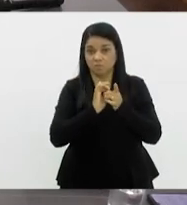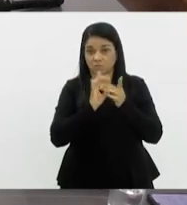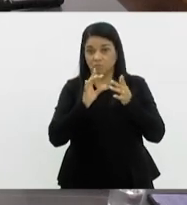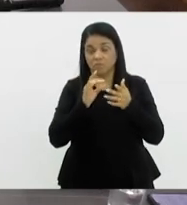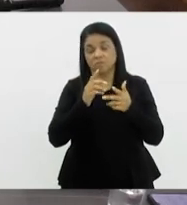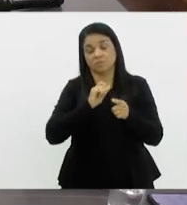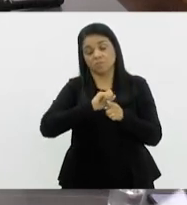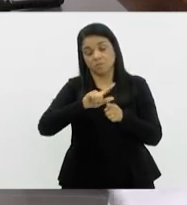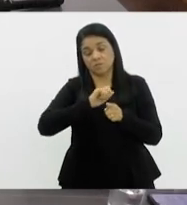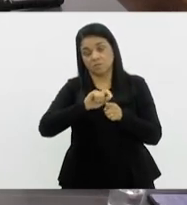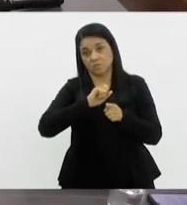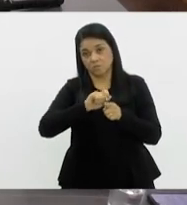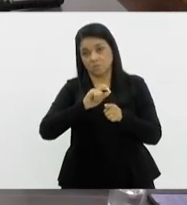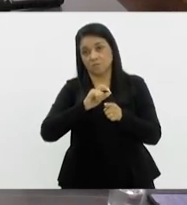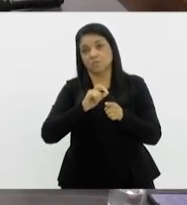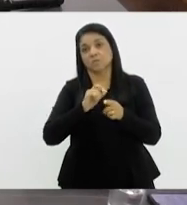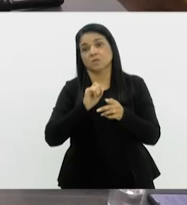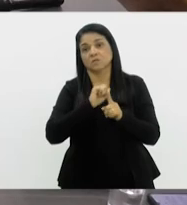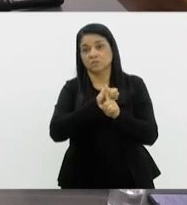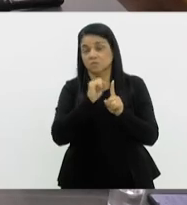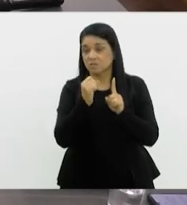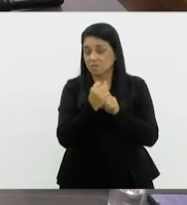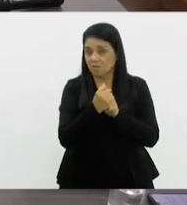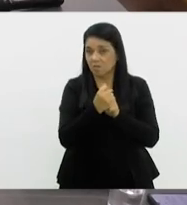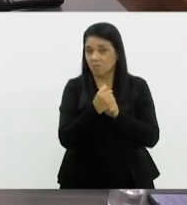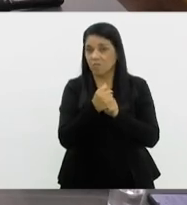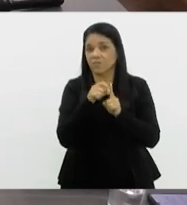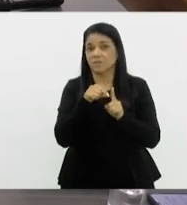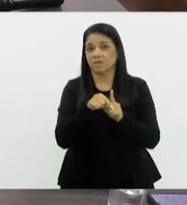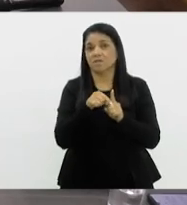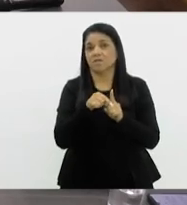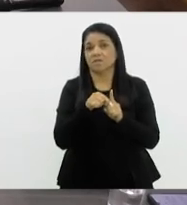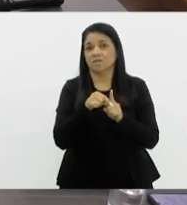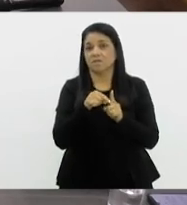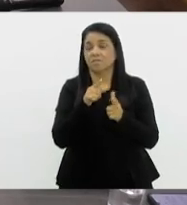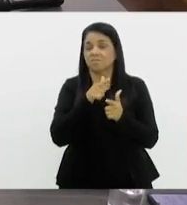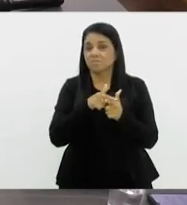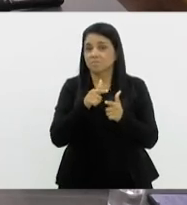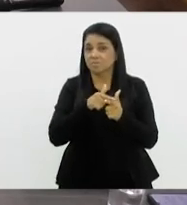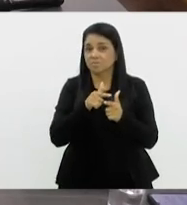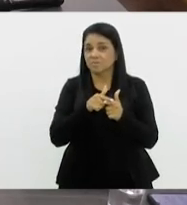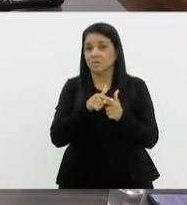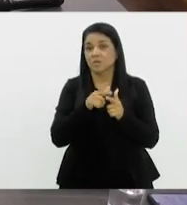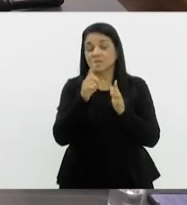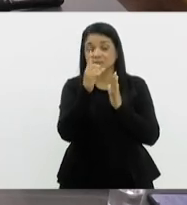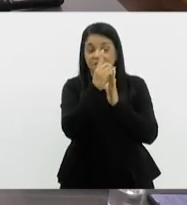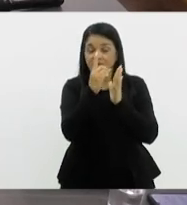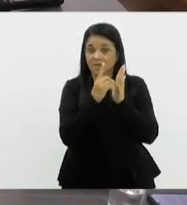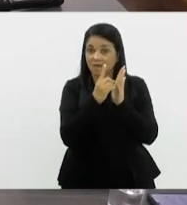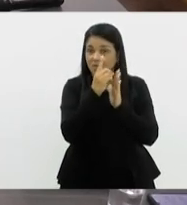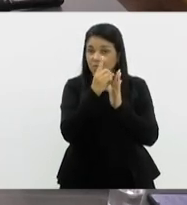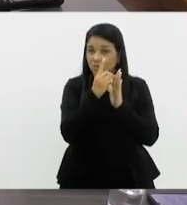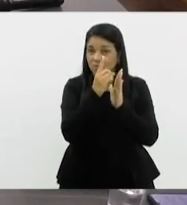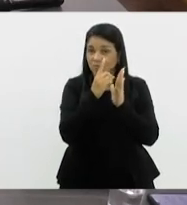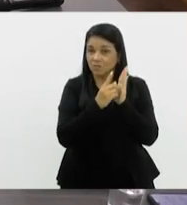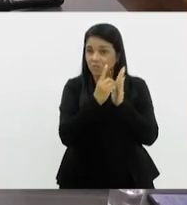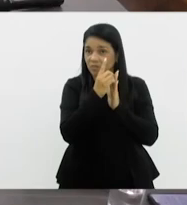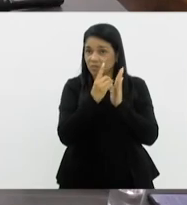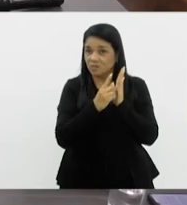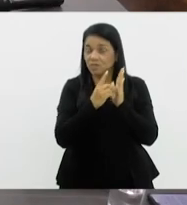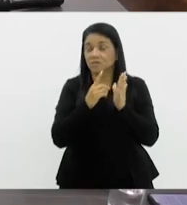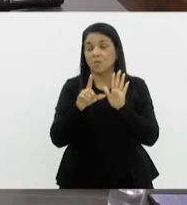aluguel social. Hoje, essa questão do aluguel social, ela só está sendo definida por decreto. Então, ter uma legislação